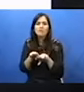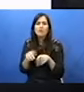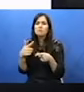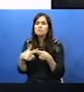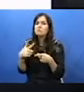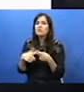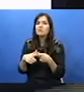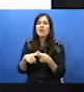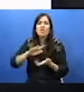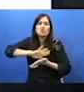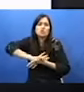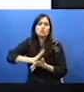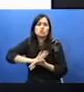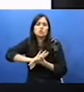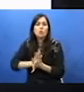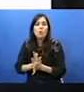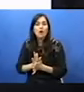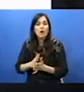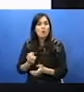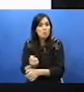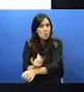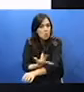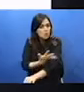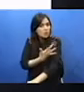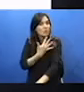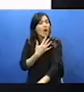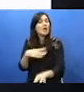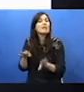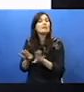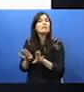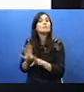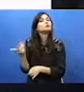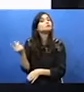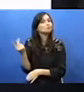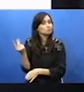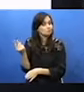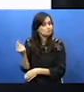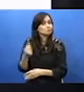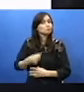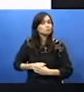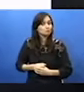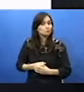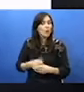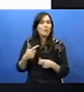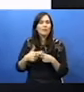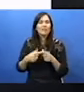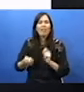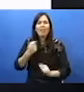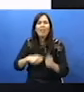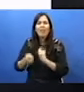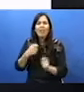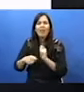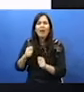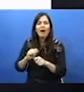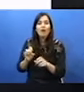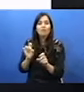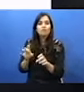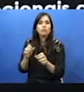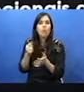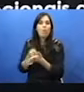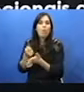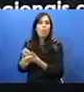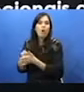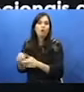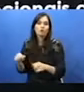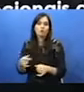à destruição física, emocional e financeira também, porque você começa a gastar cada vez mais com essas drogas que